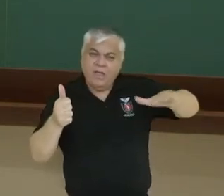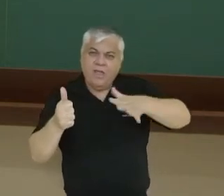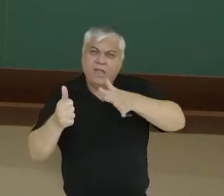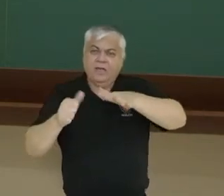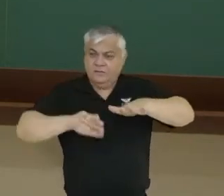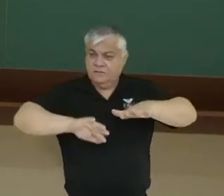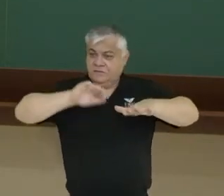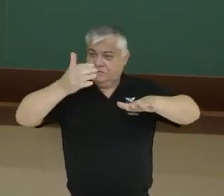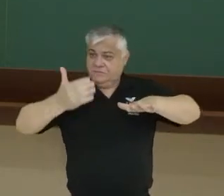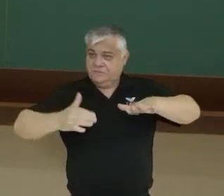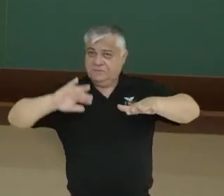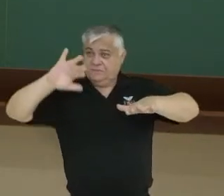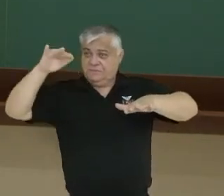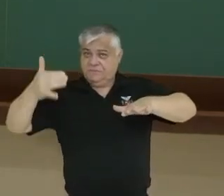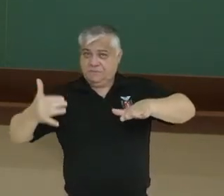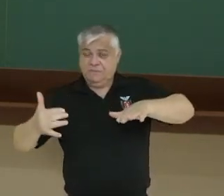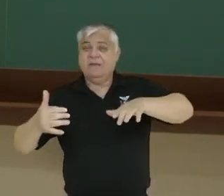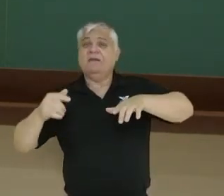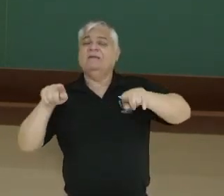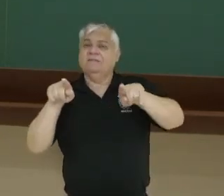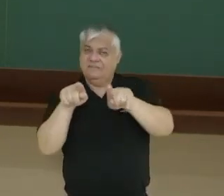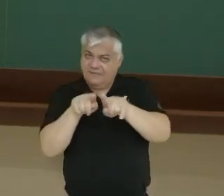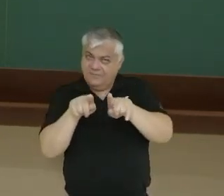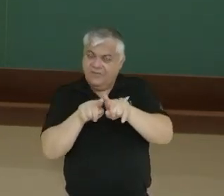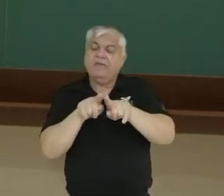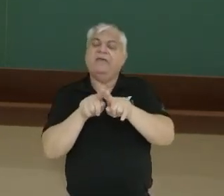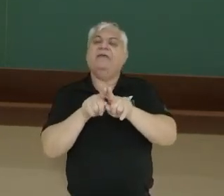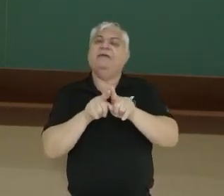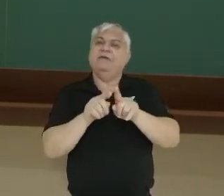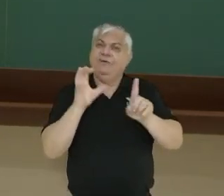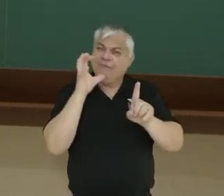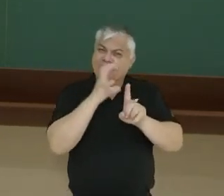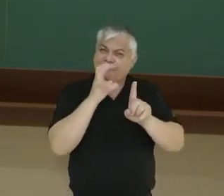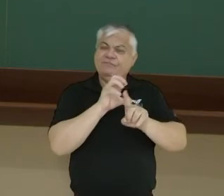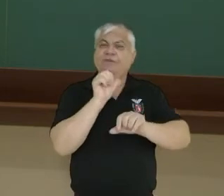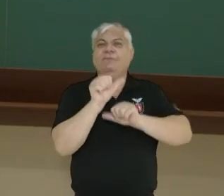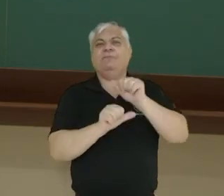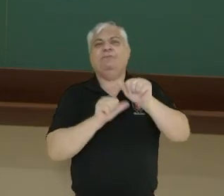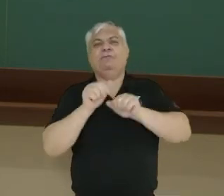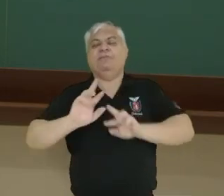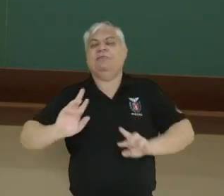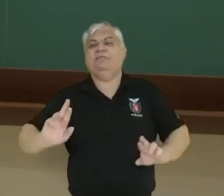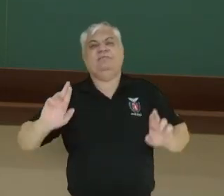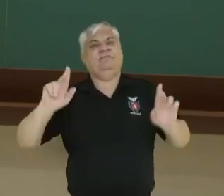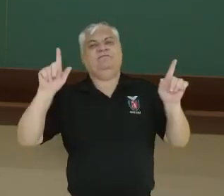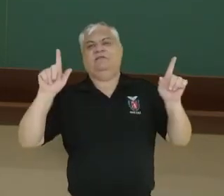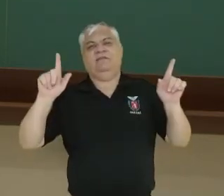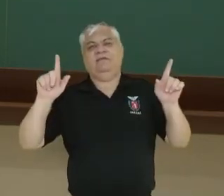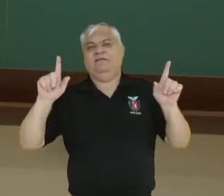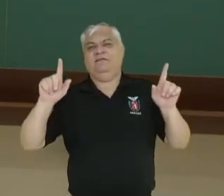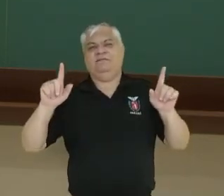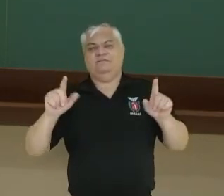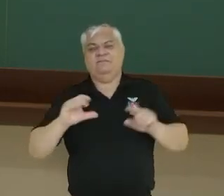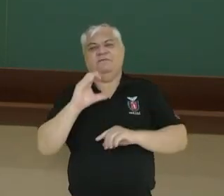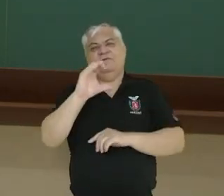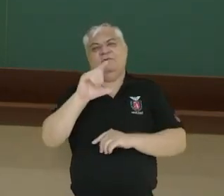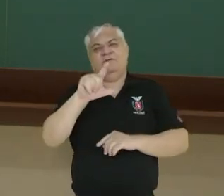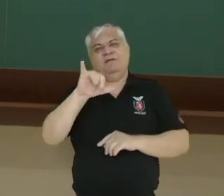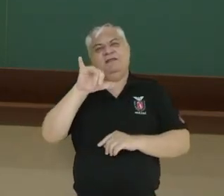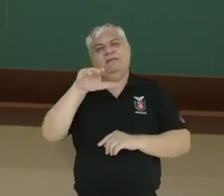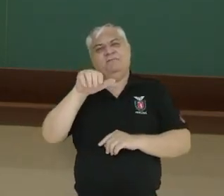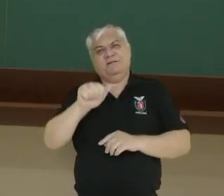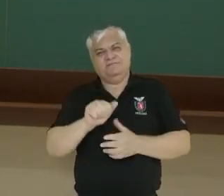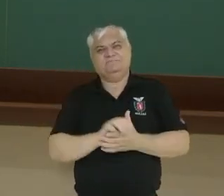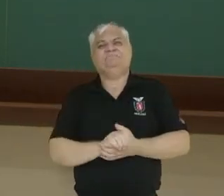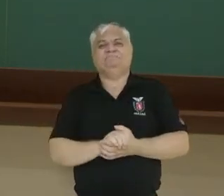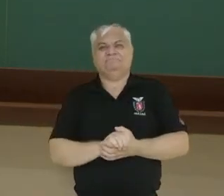das regiões litorâneas, né? Também vai dar diferença de características do clima de uma porção para outra do